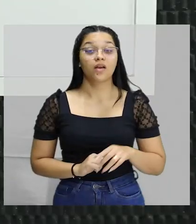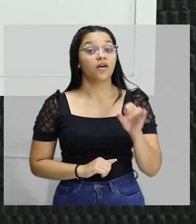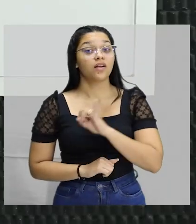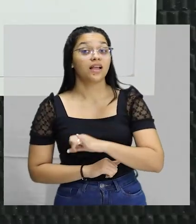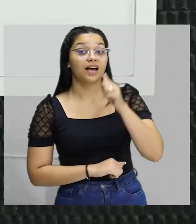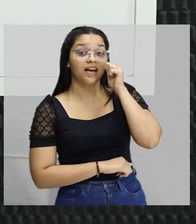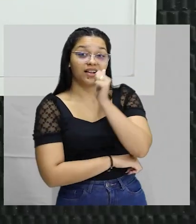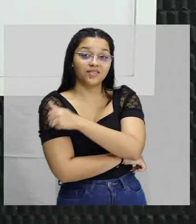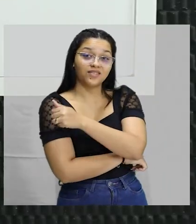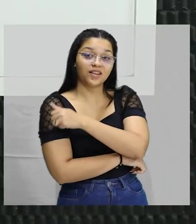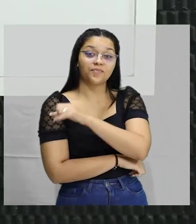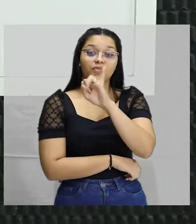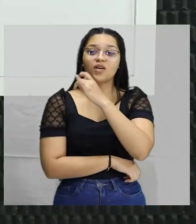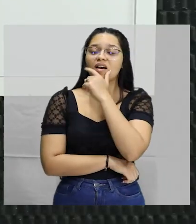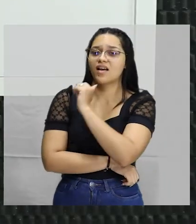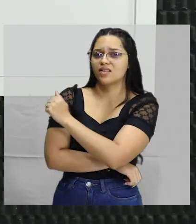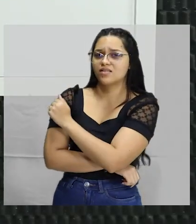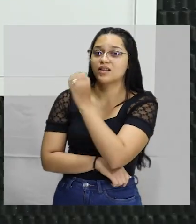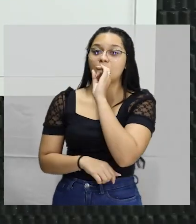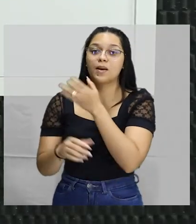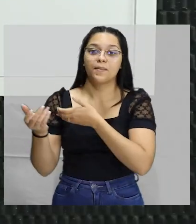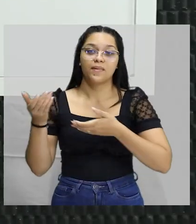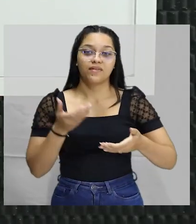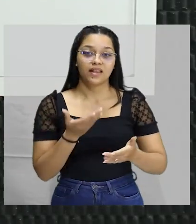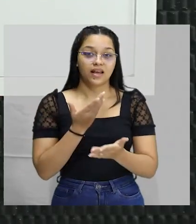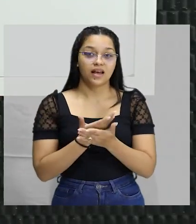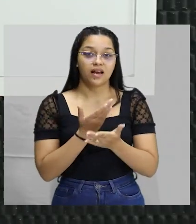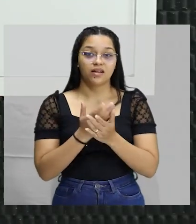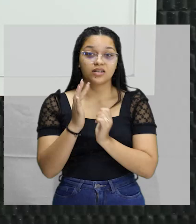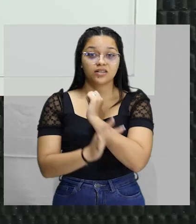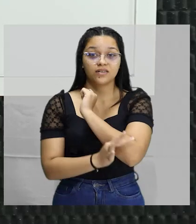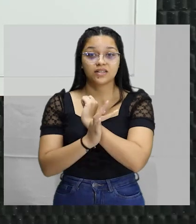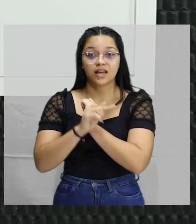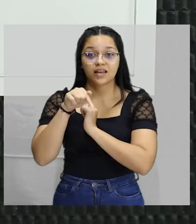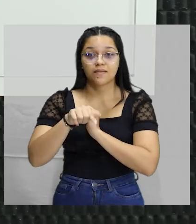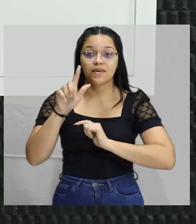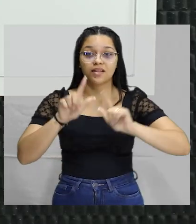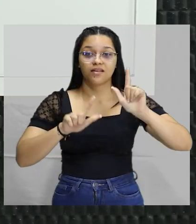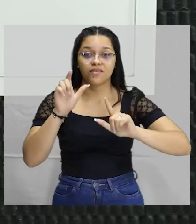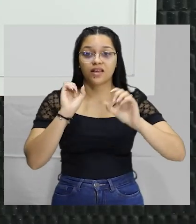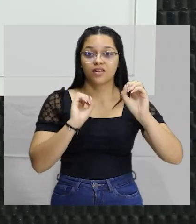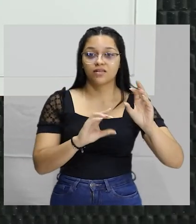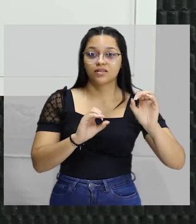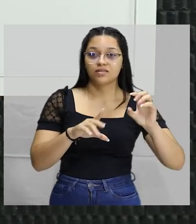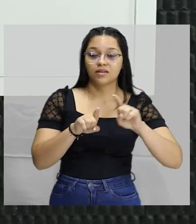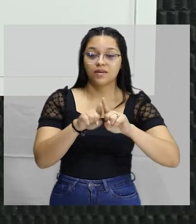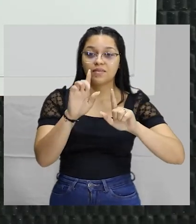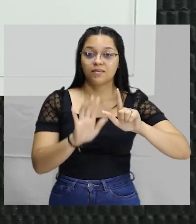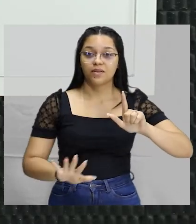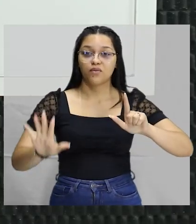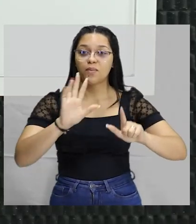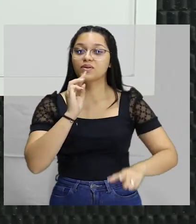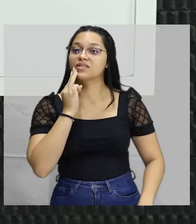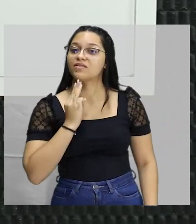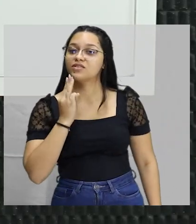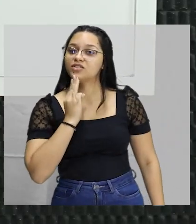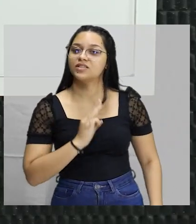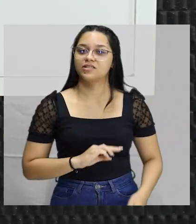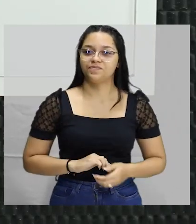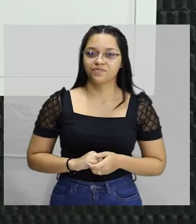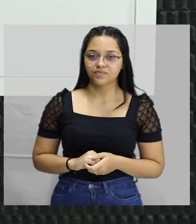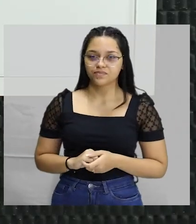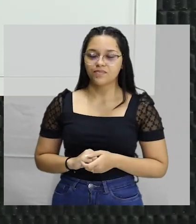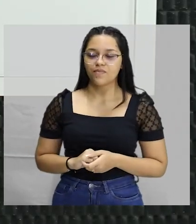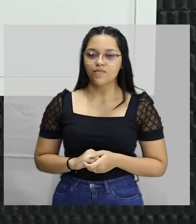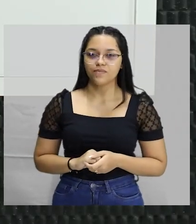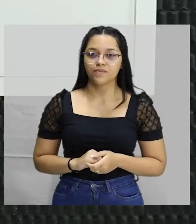Olá, aluna! Olá, aluno! Seja bem-vindo a mais uma aula de física aqui pela TV Educação e também pela plataforma Gonçalves Dias.